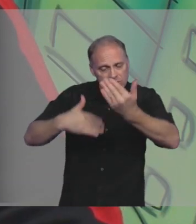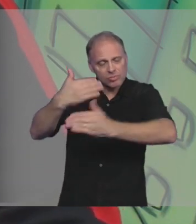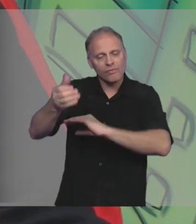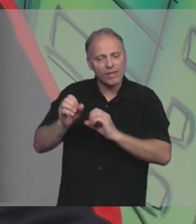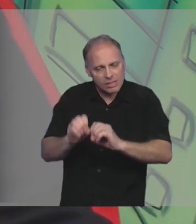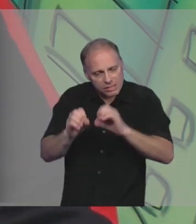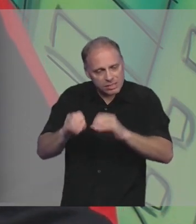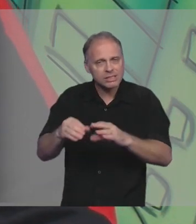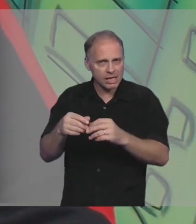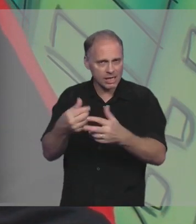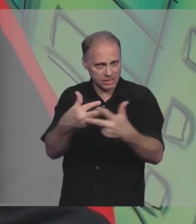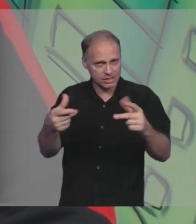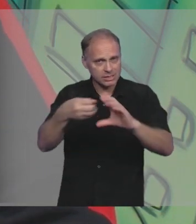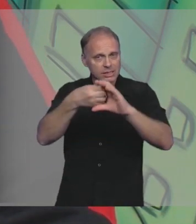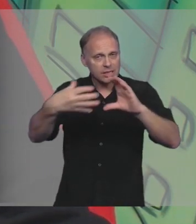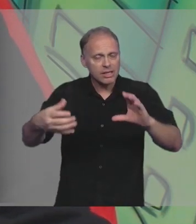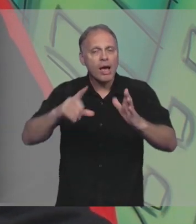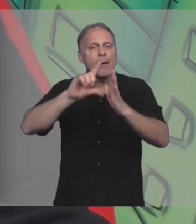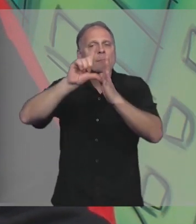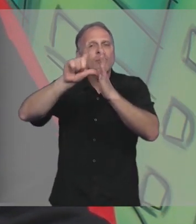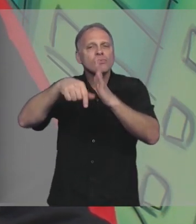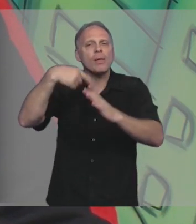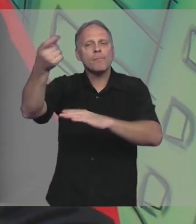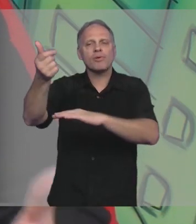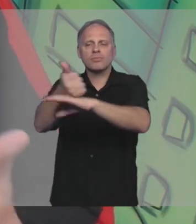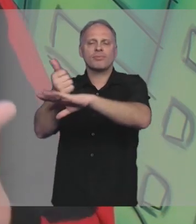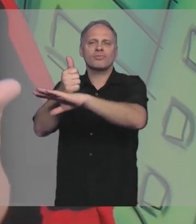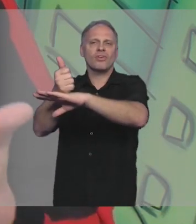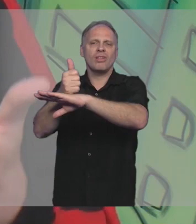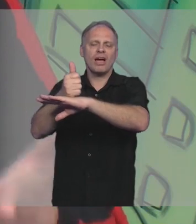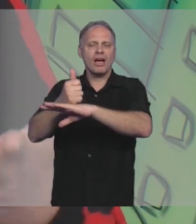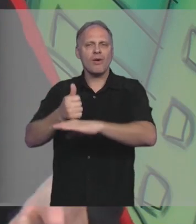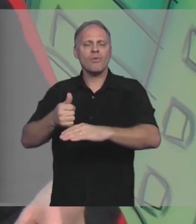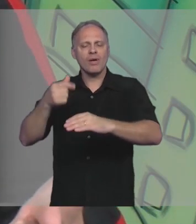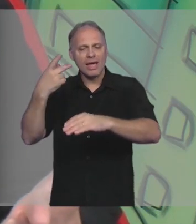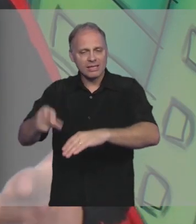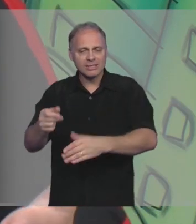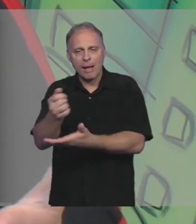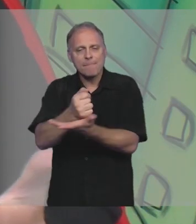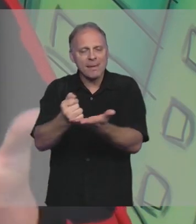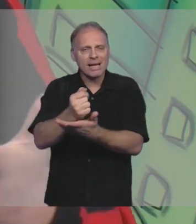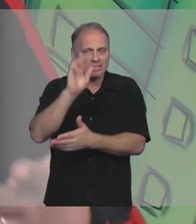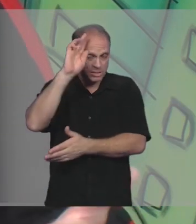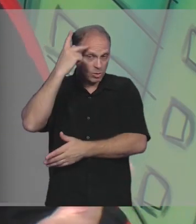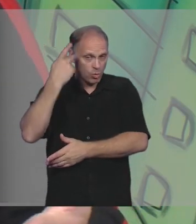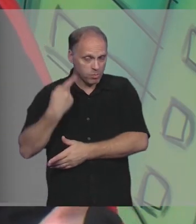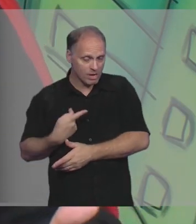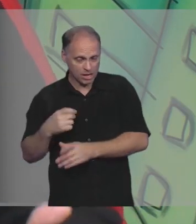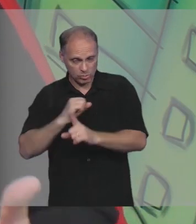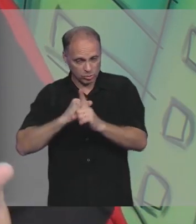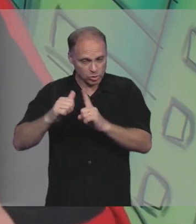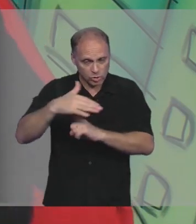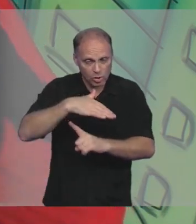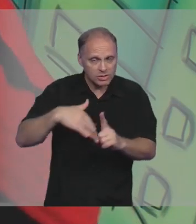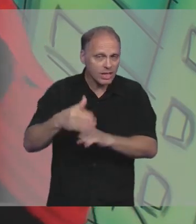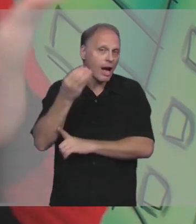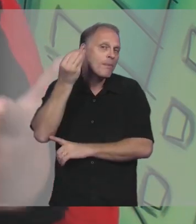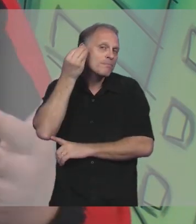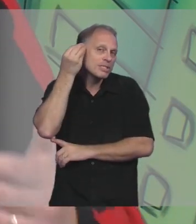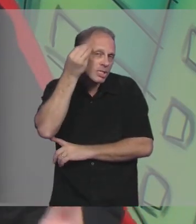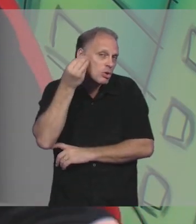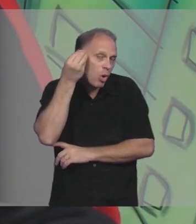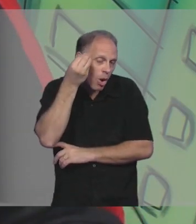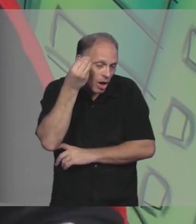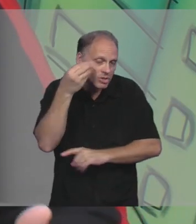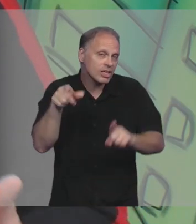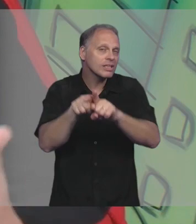tá? Porque depois, quando entrar na fase de profissionalização, esta base humana, social, psicológica, inclusive,